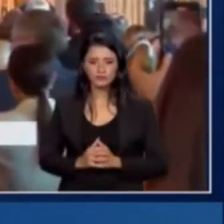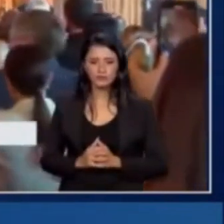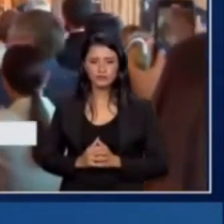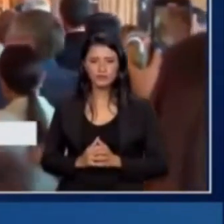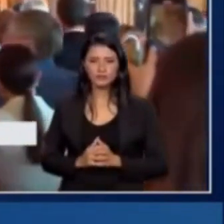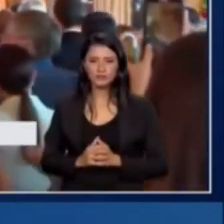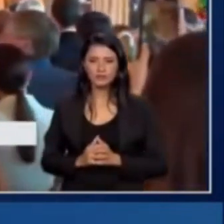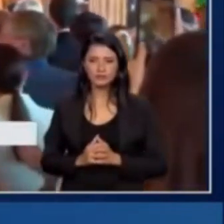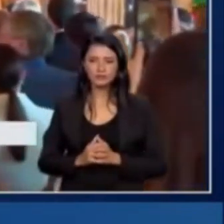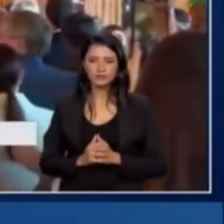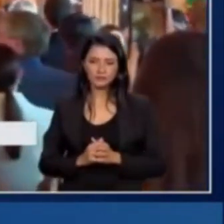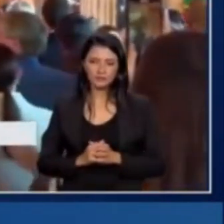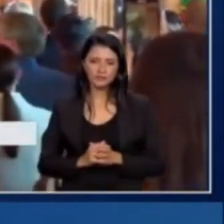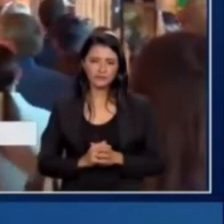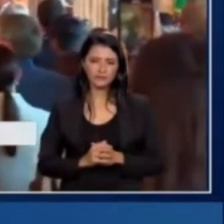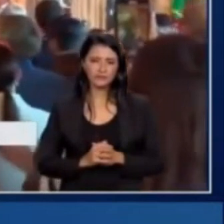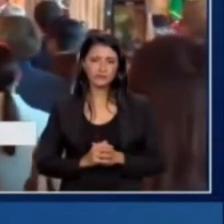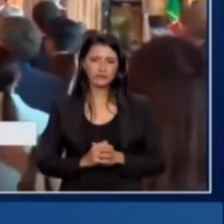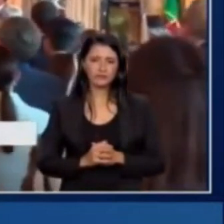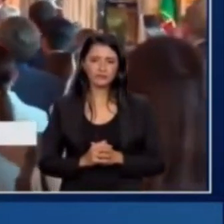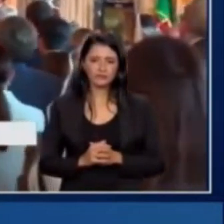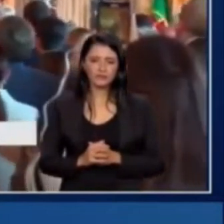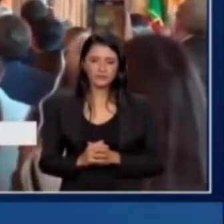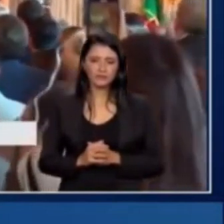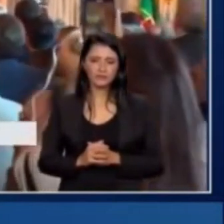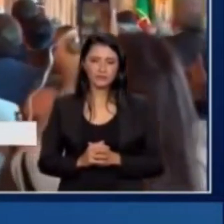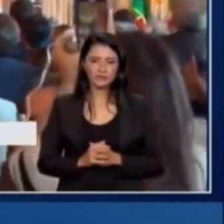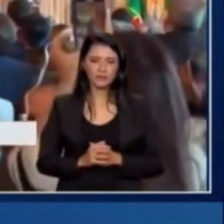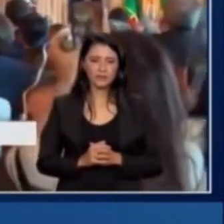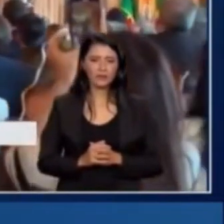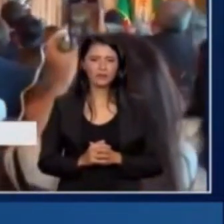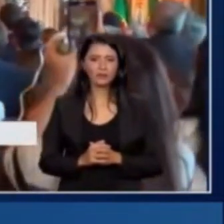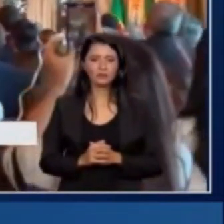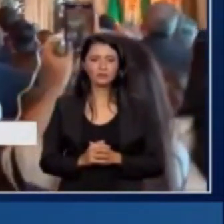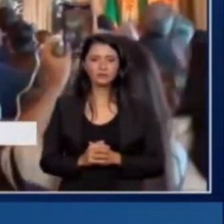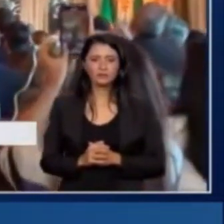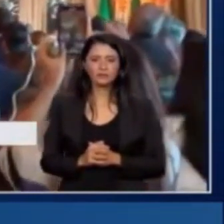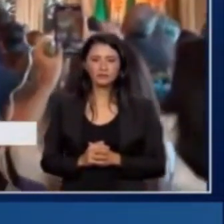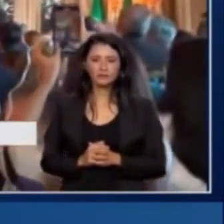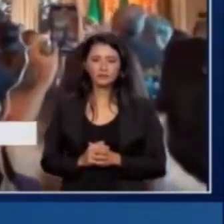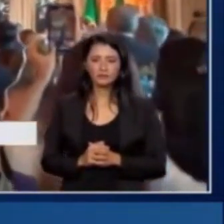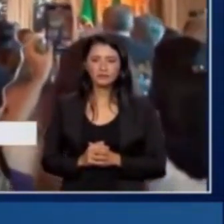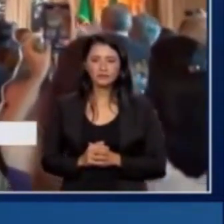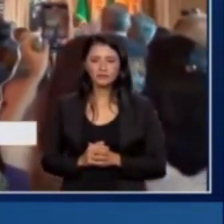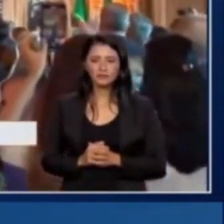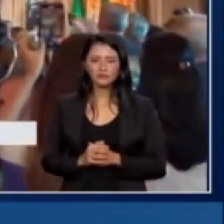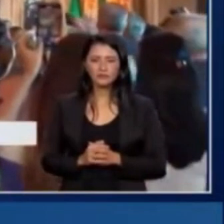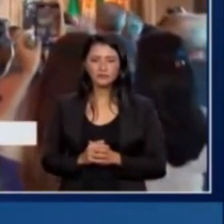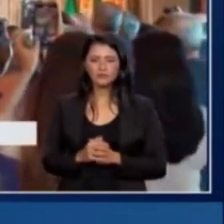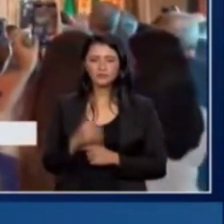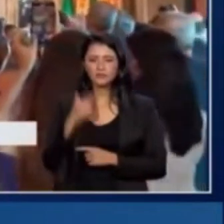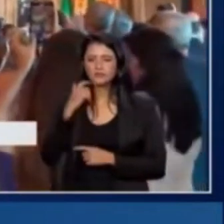palavra fineza. Fineza está num dos versos mais cantados da canção "Apesar de você, amanhã há de ser outro